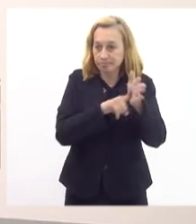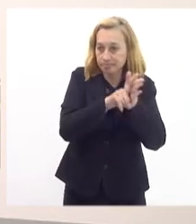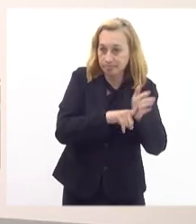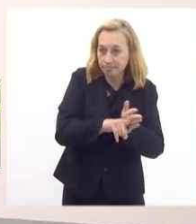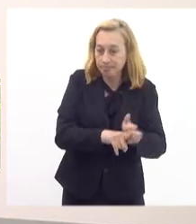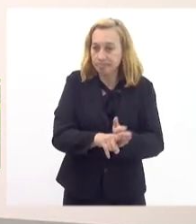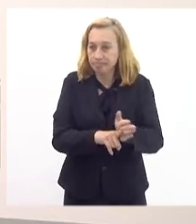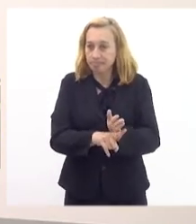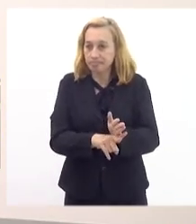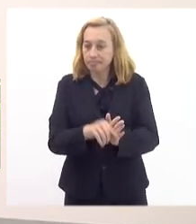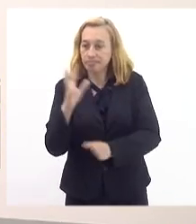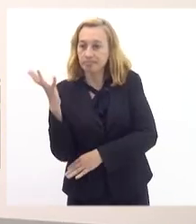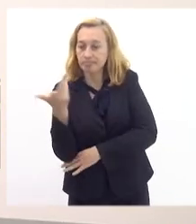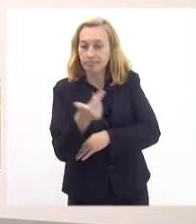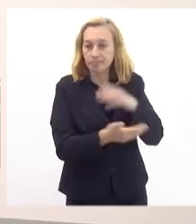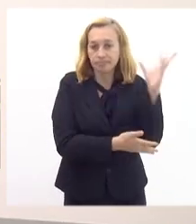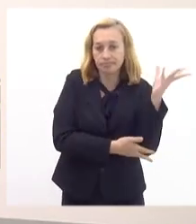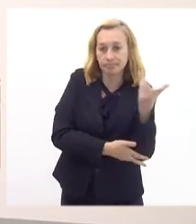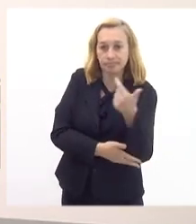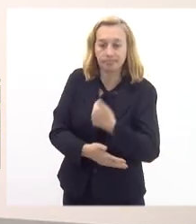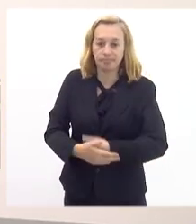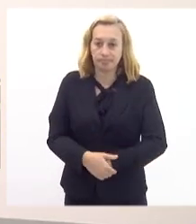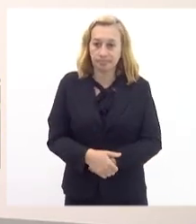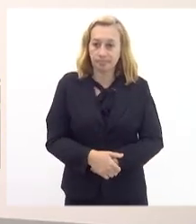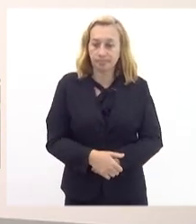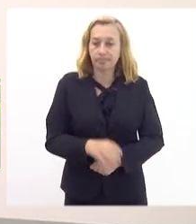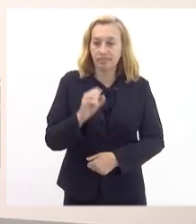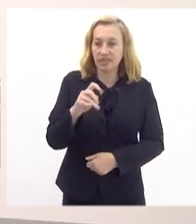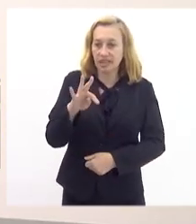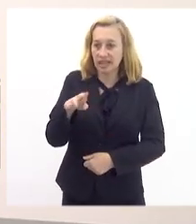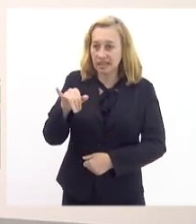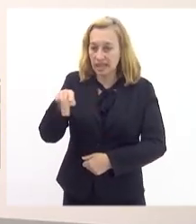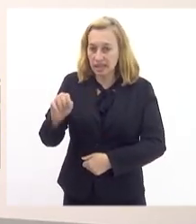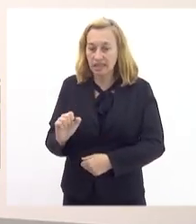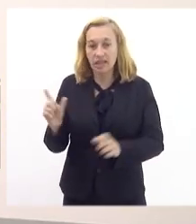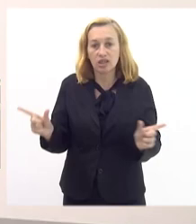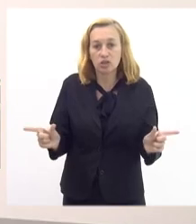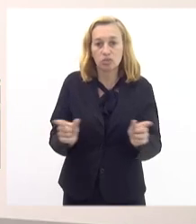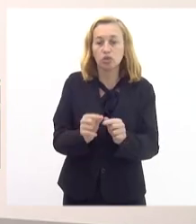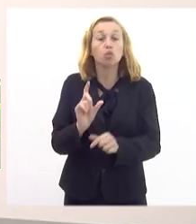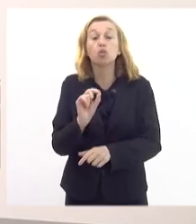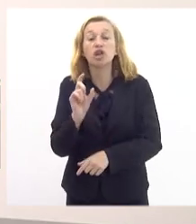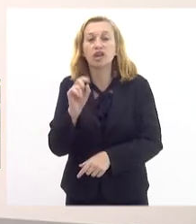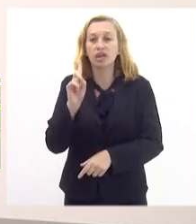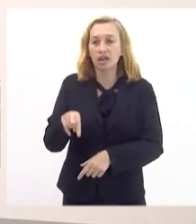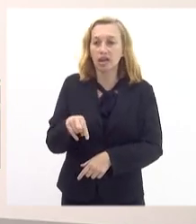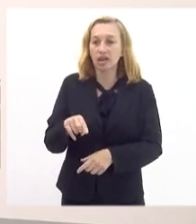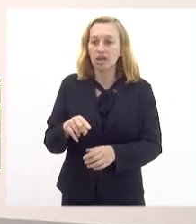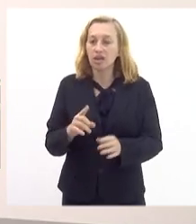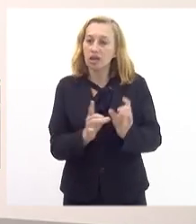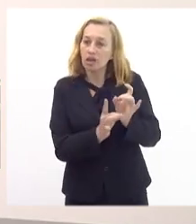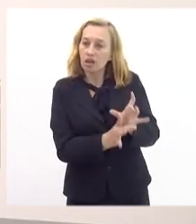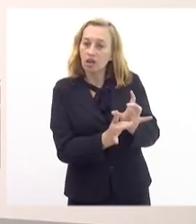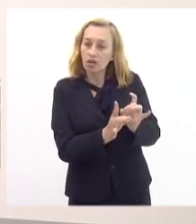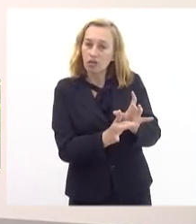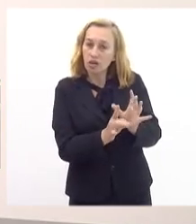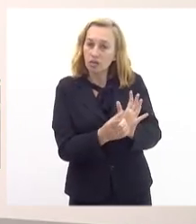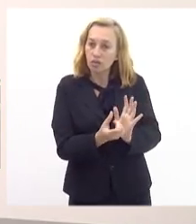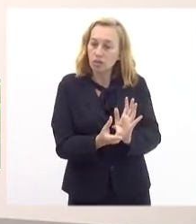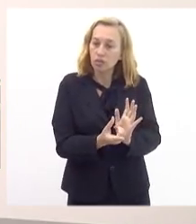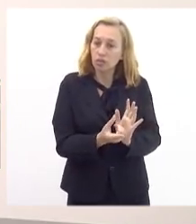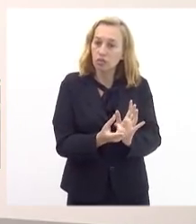ambiental se uma externalidade que que a externalidade resumindo eu privatizar os lucros